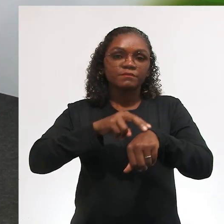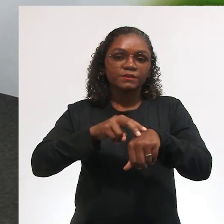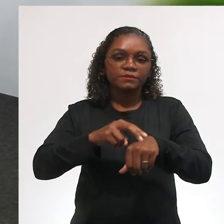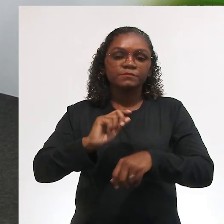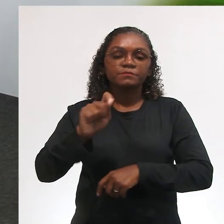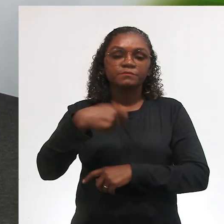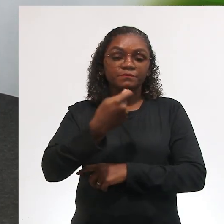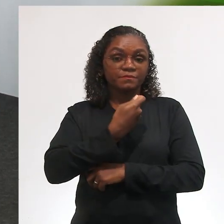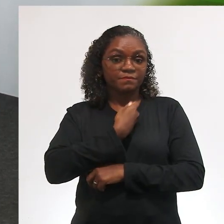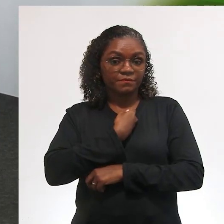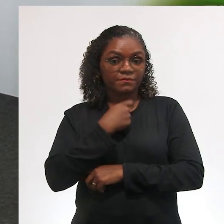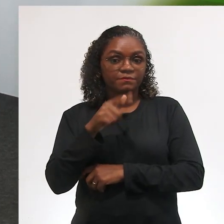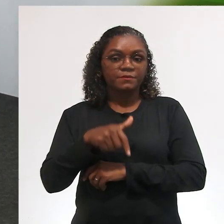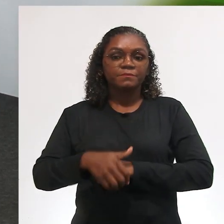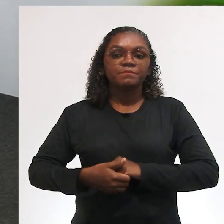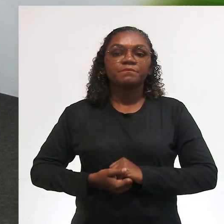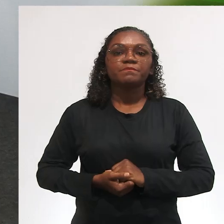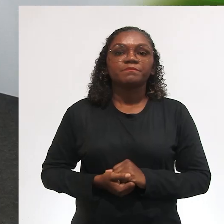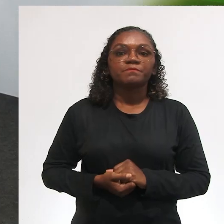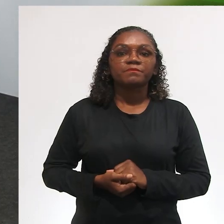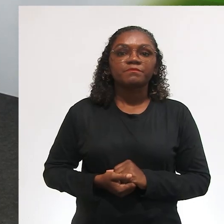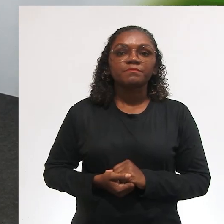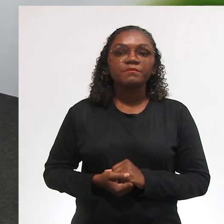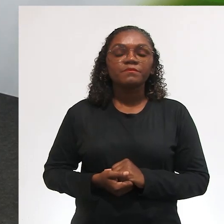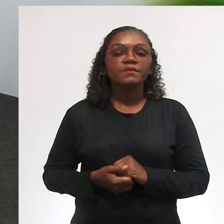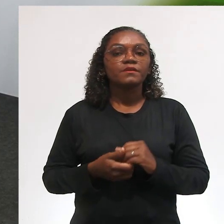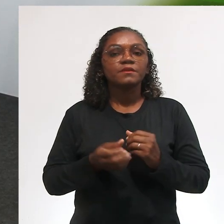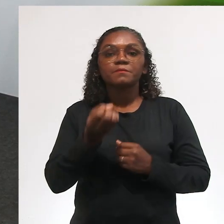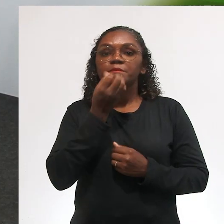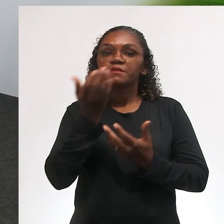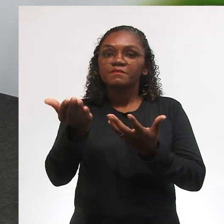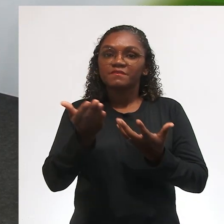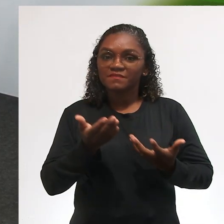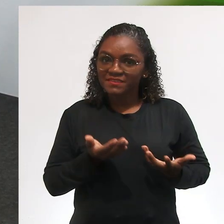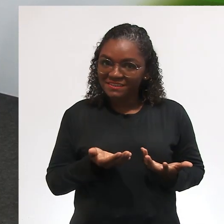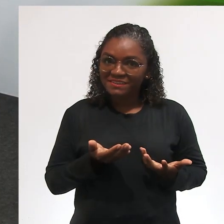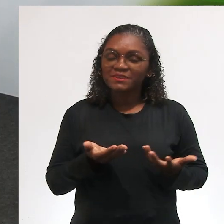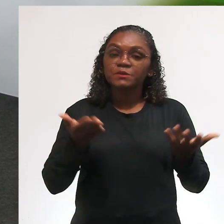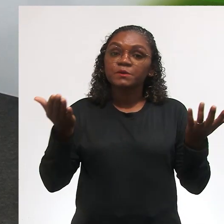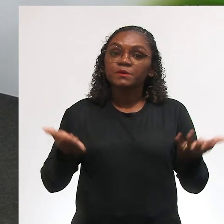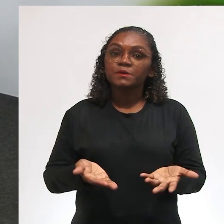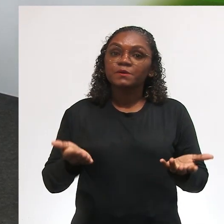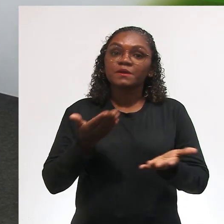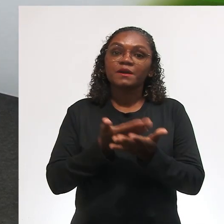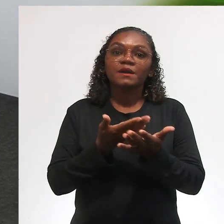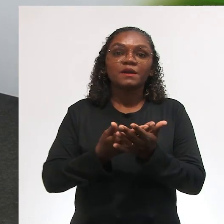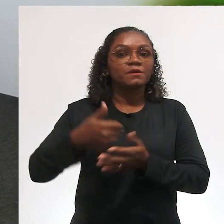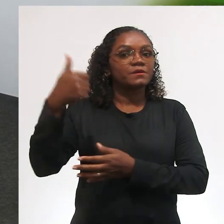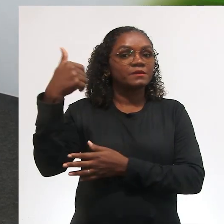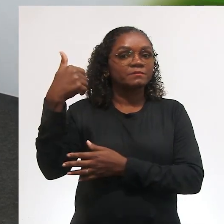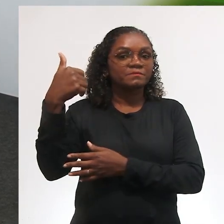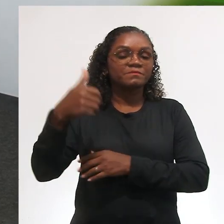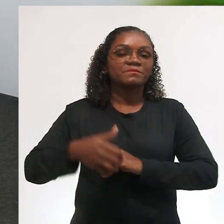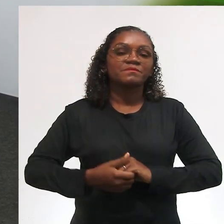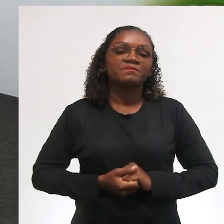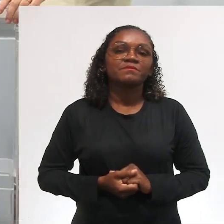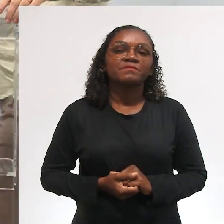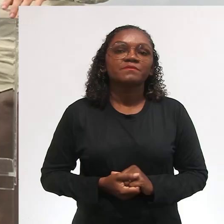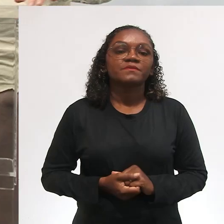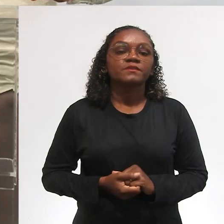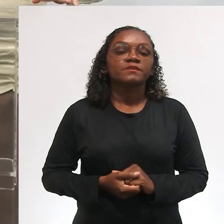meu símbolo na comunidade surda é esse. Seja bem-vindo a essa nossa aula de hoje. Muito